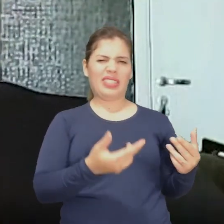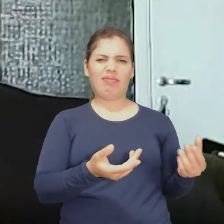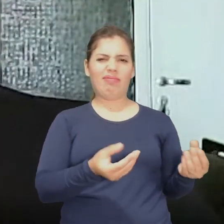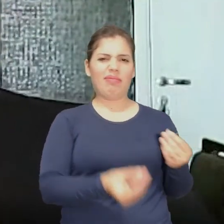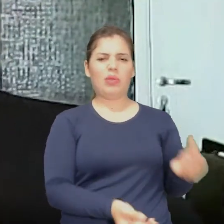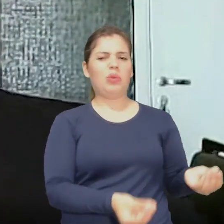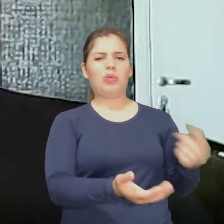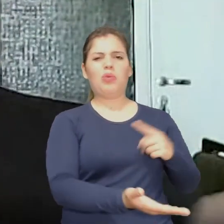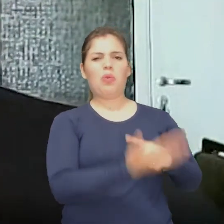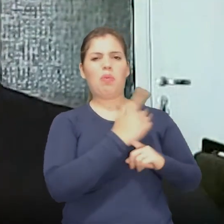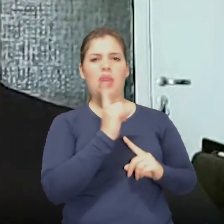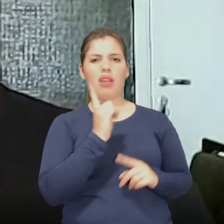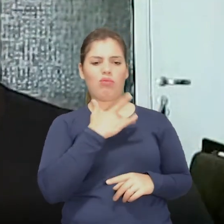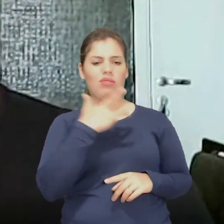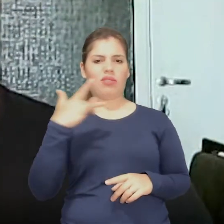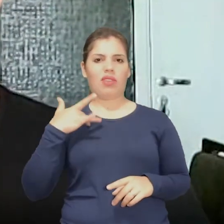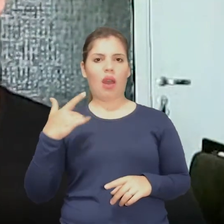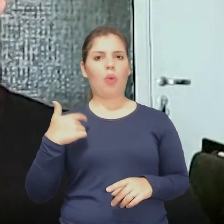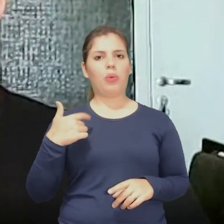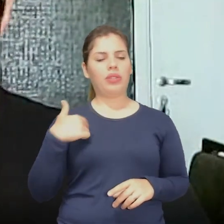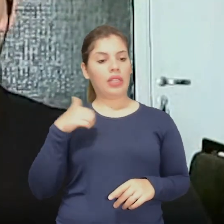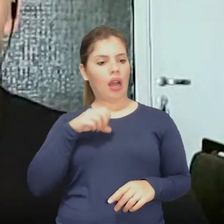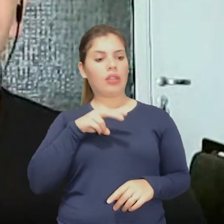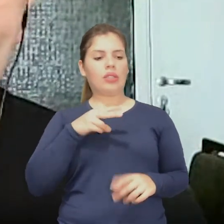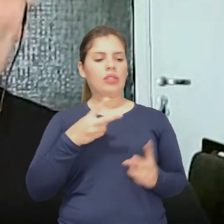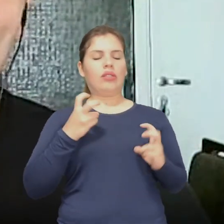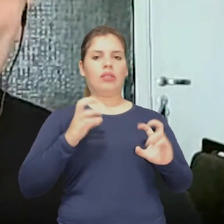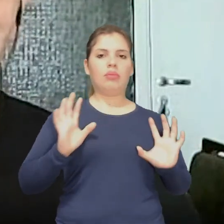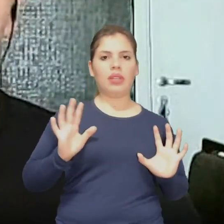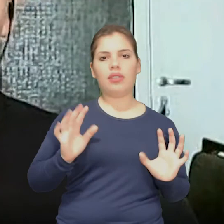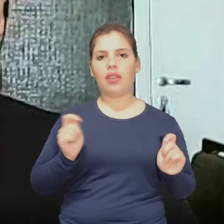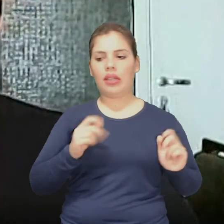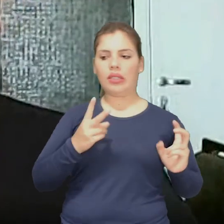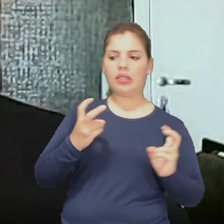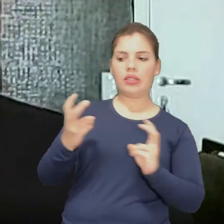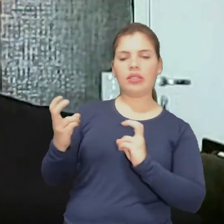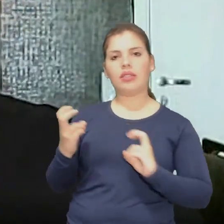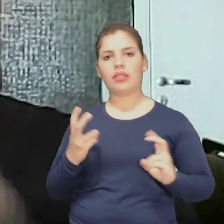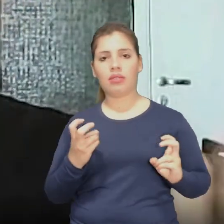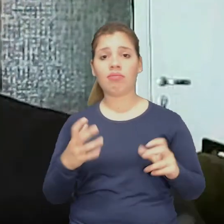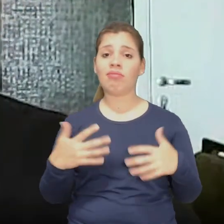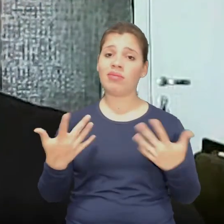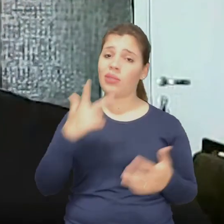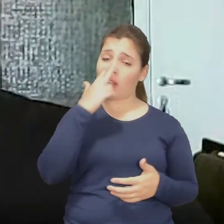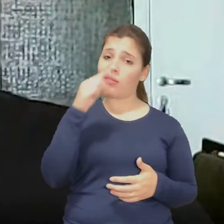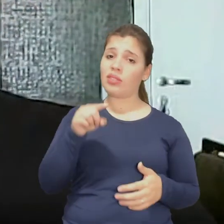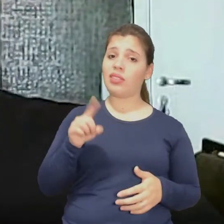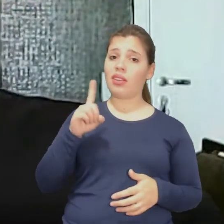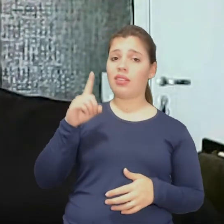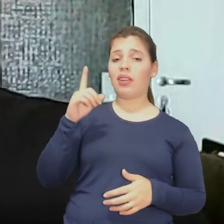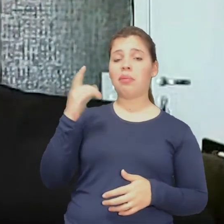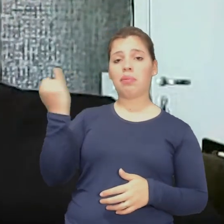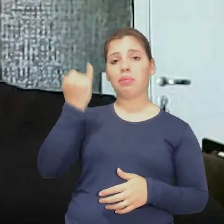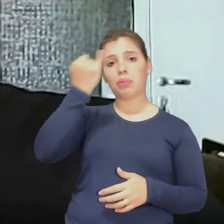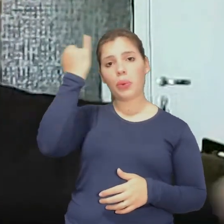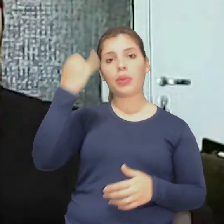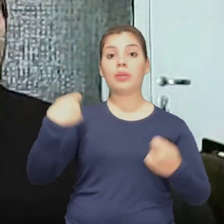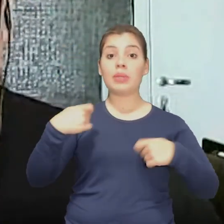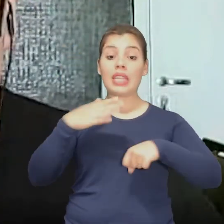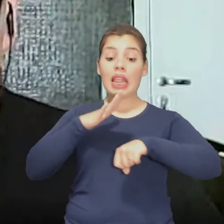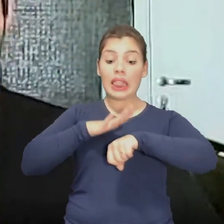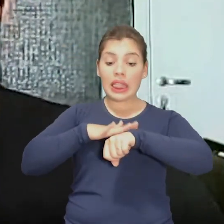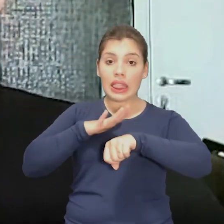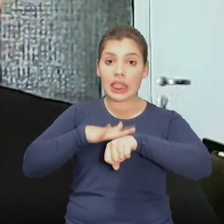comendo demais, o que faz mal ou não. Então, acho que seria esse, então, de repente, a questão talvez principal, você ter